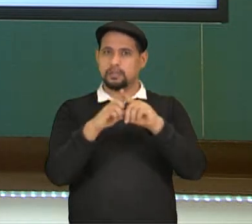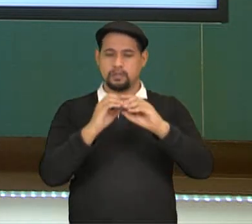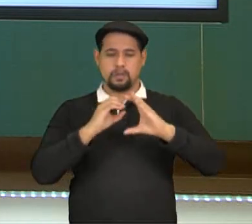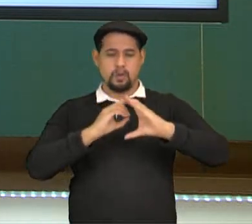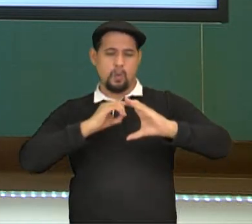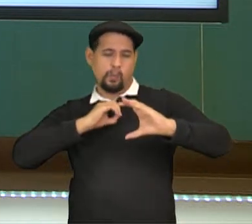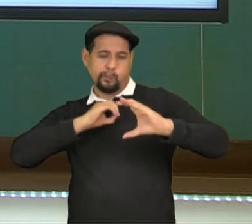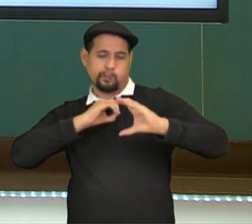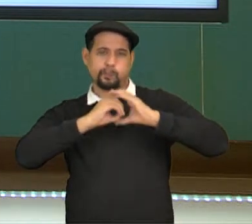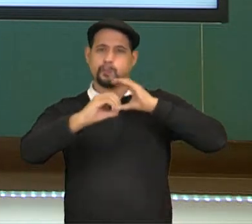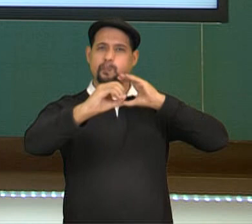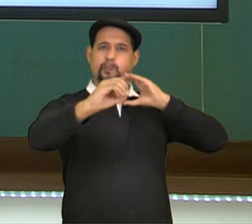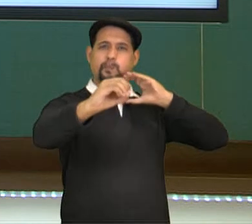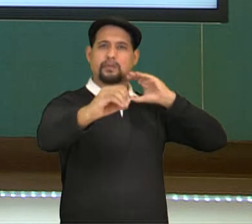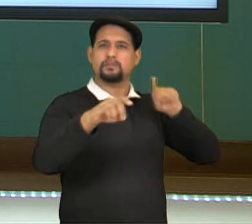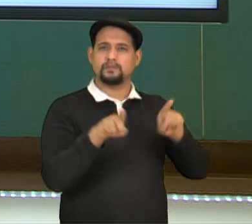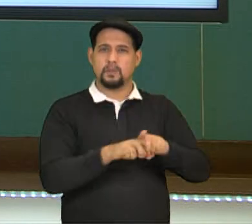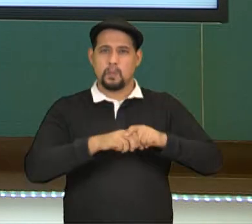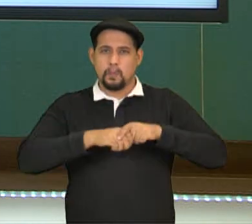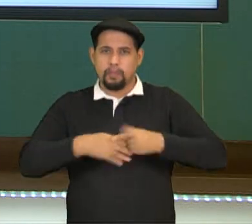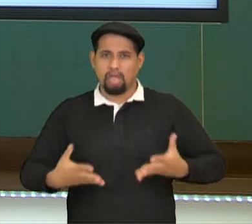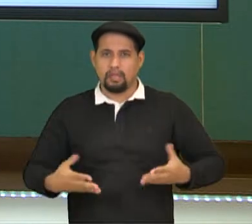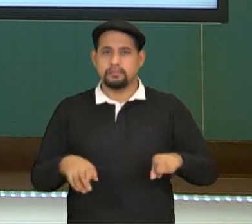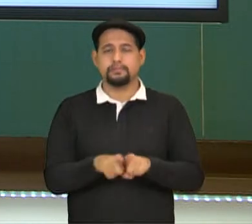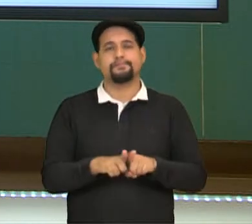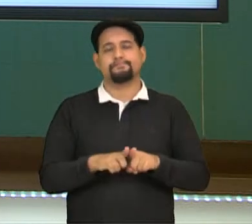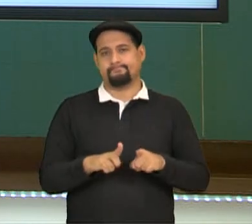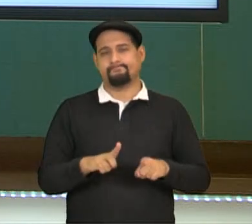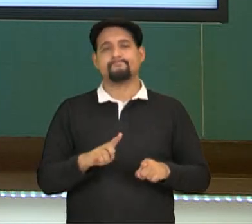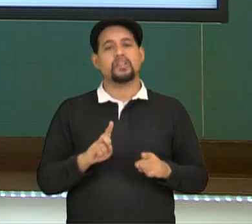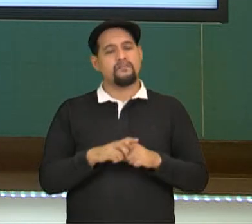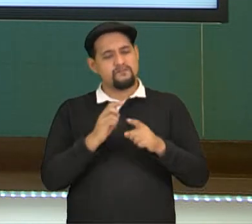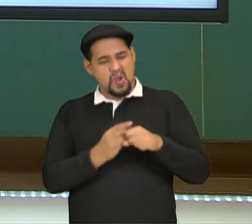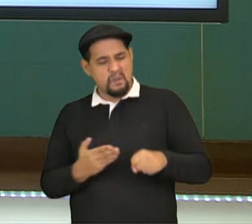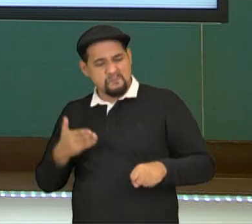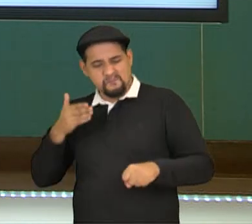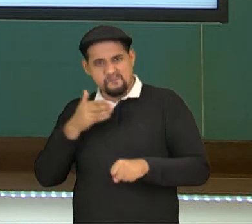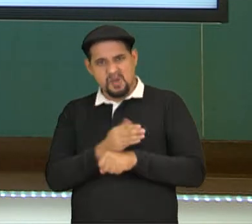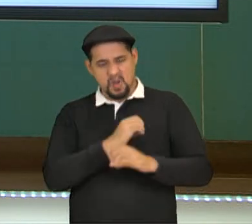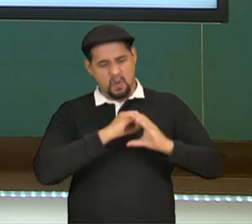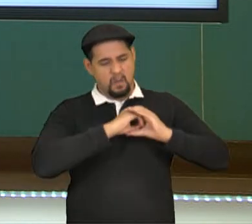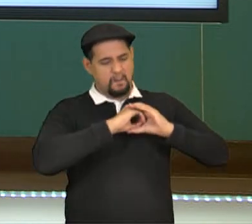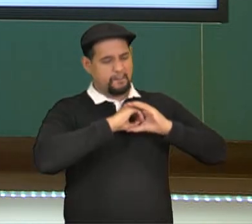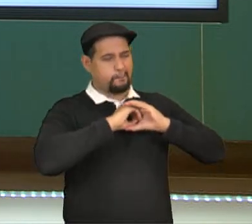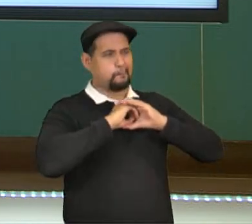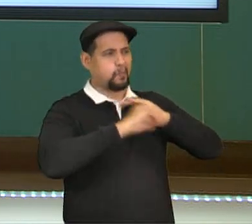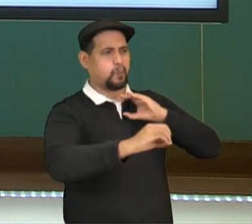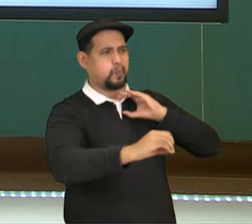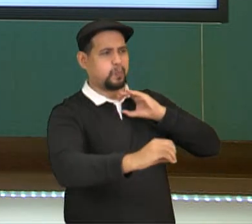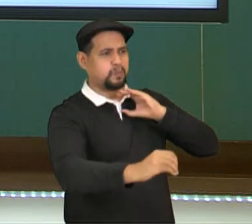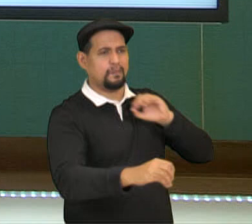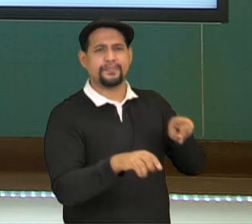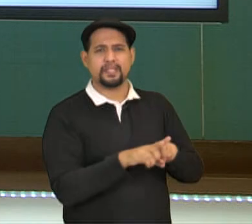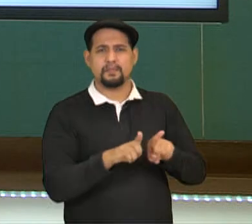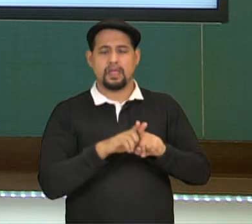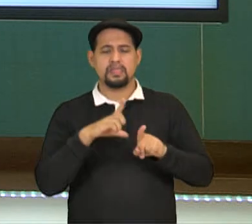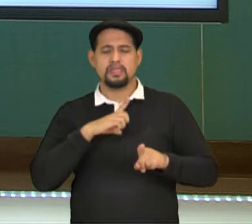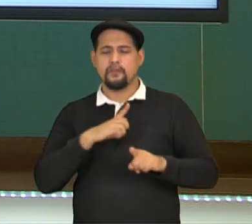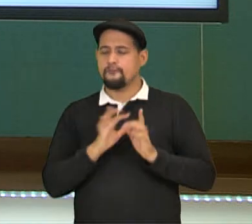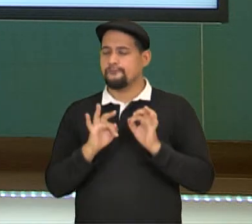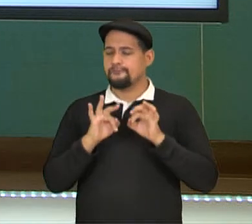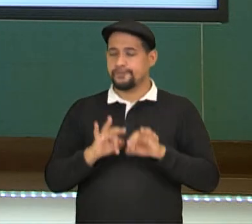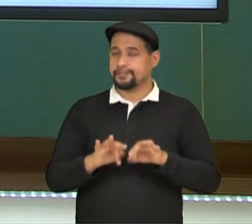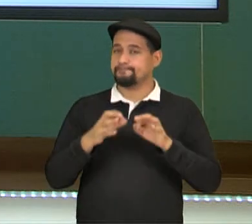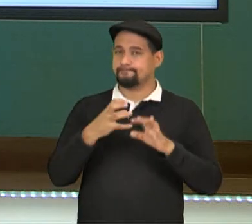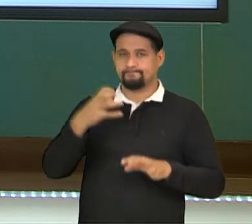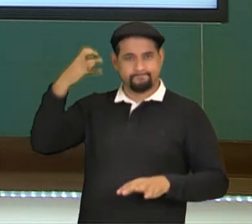estabelecer, muito grande, vai ser muito importante, ele vai invadir, então, a cidade de Constantinopla, dando fim ao